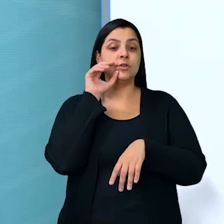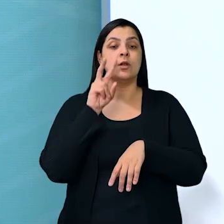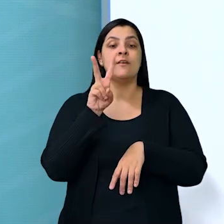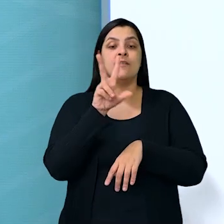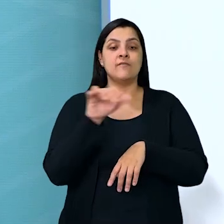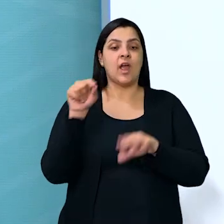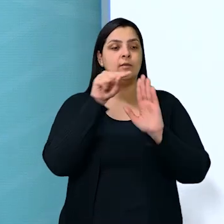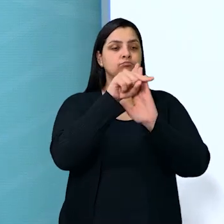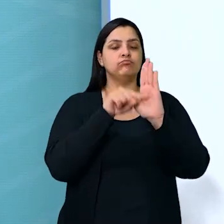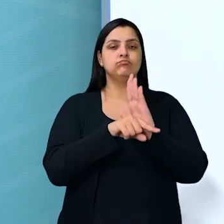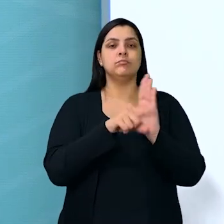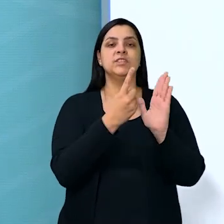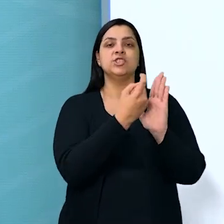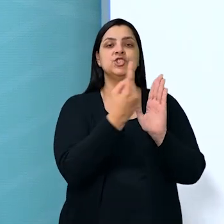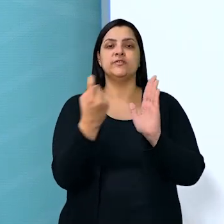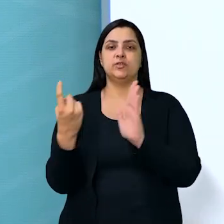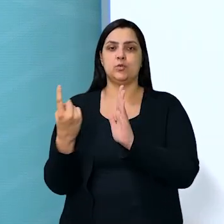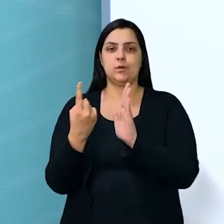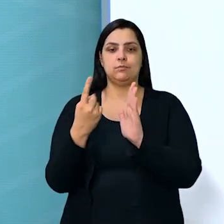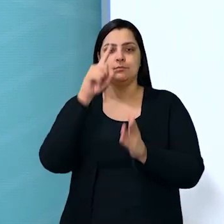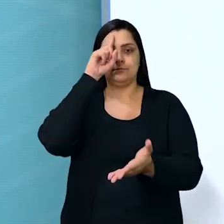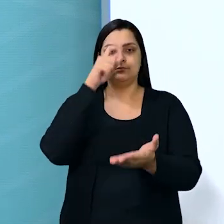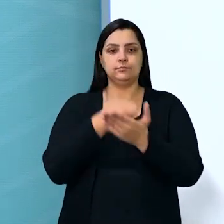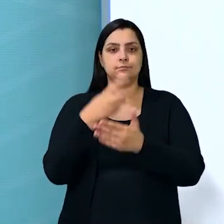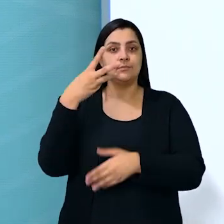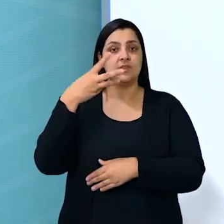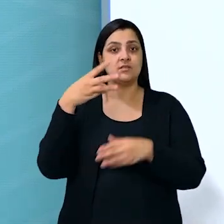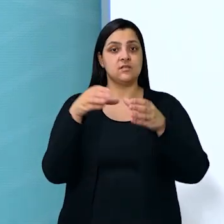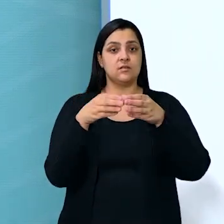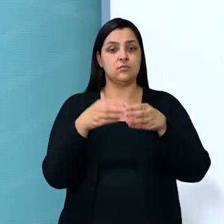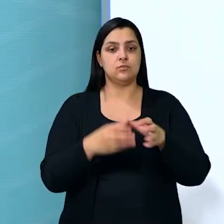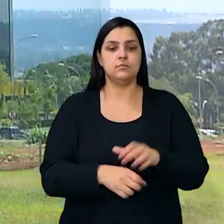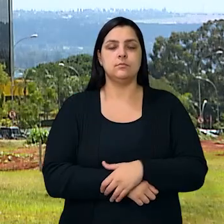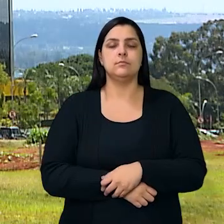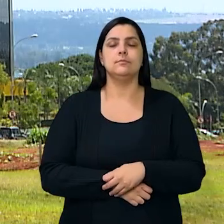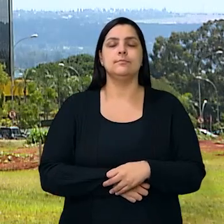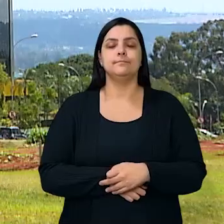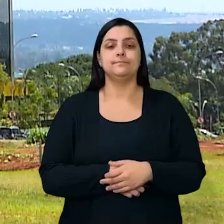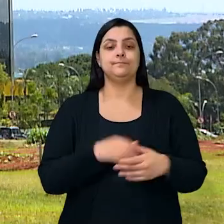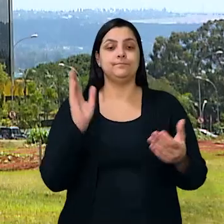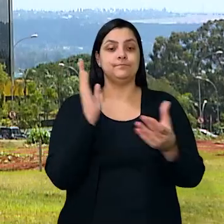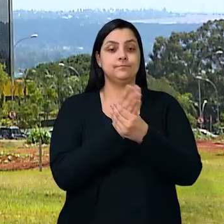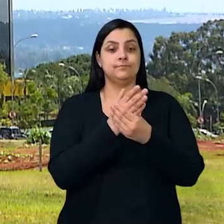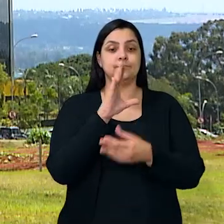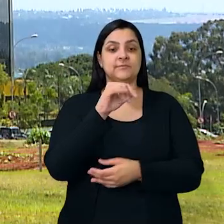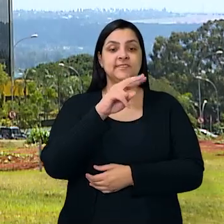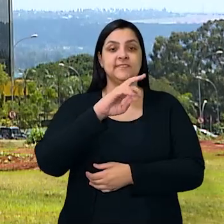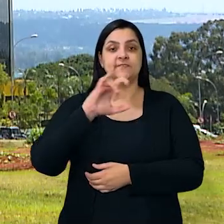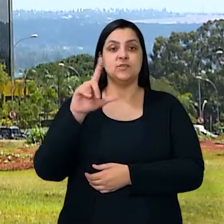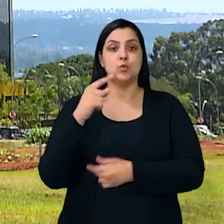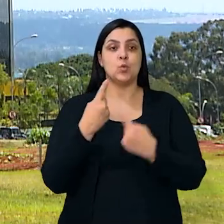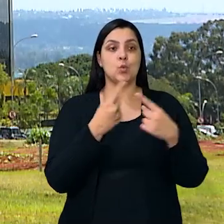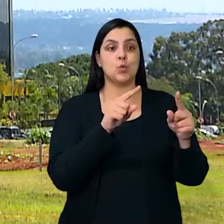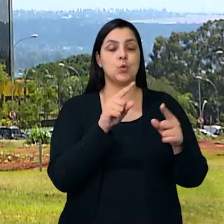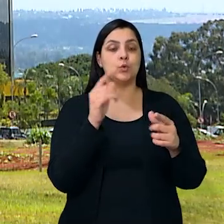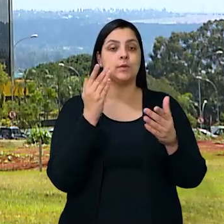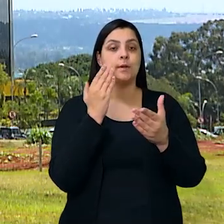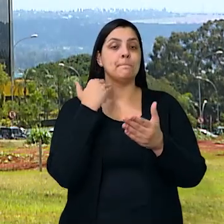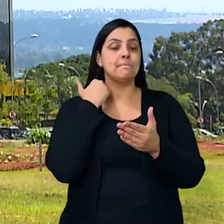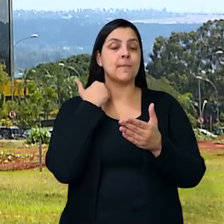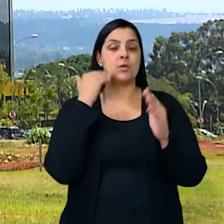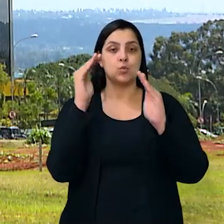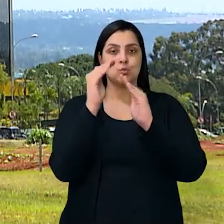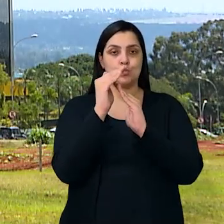empregados vão ser apurados individualmente. A decisão foi da 3ª Turma. A ação civil pública contra o Banco do Brasil